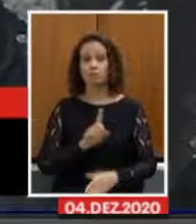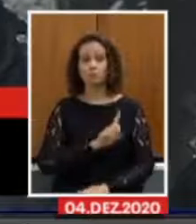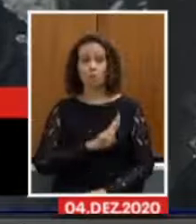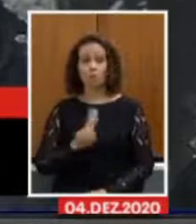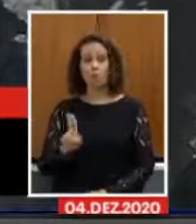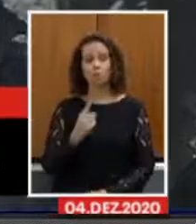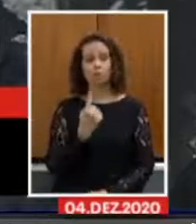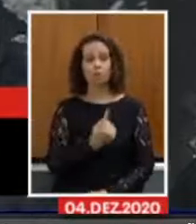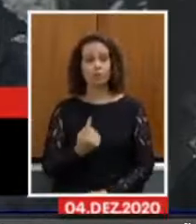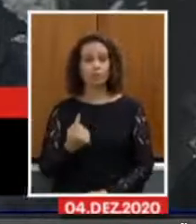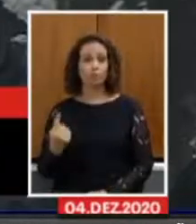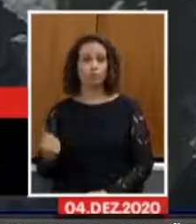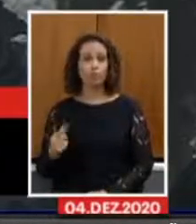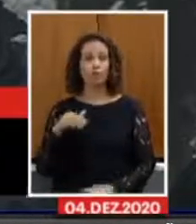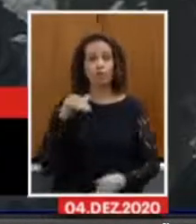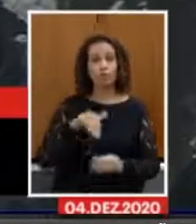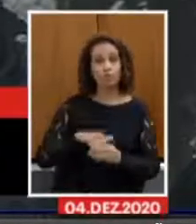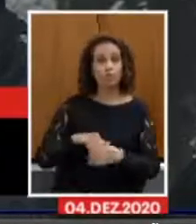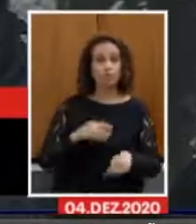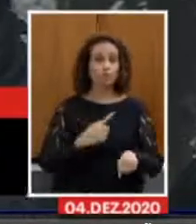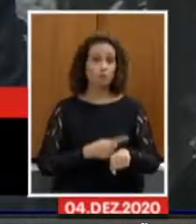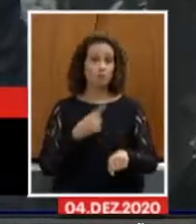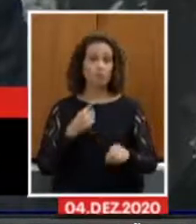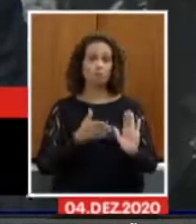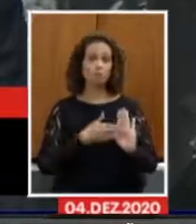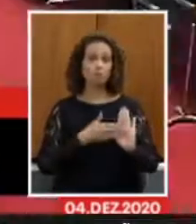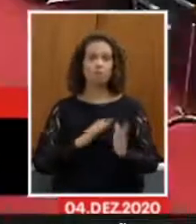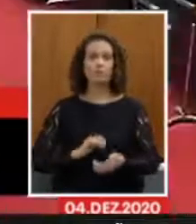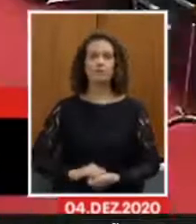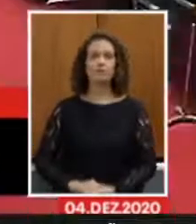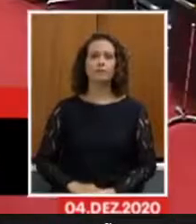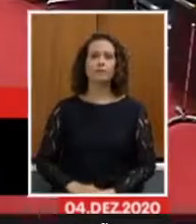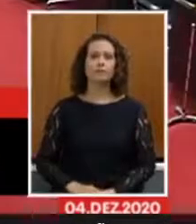Em votação, parecer. Em votação.